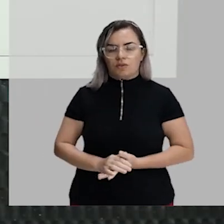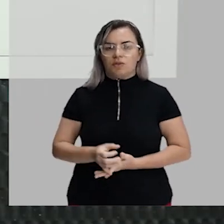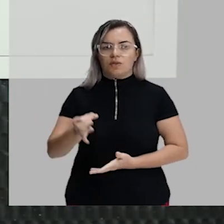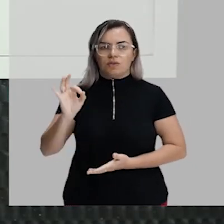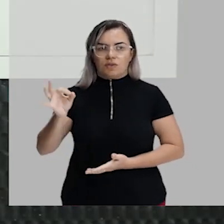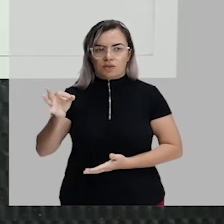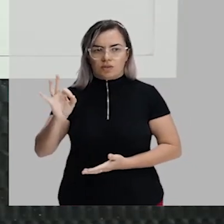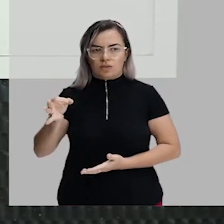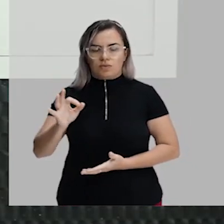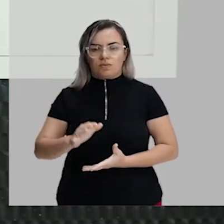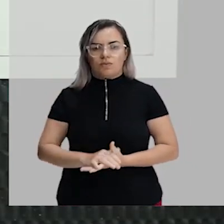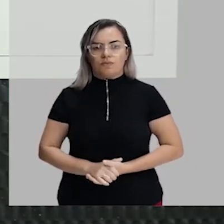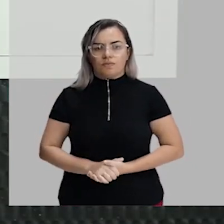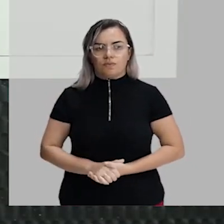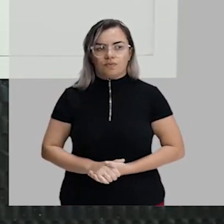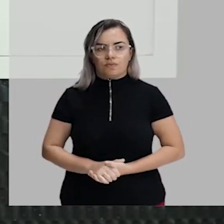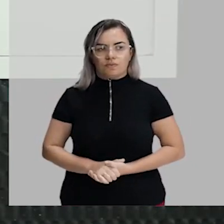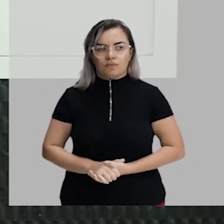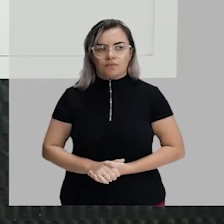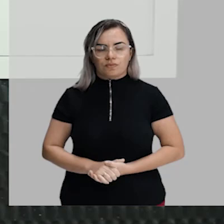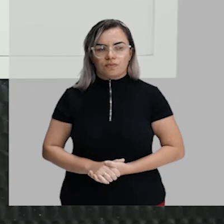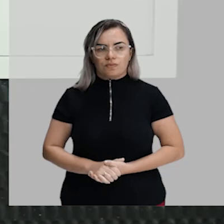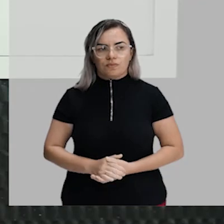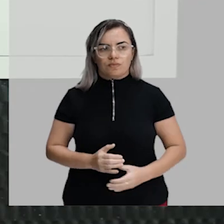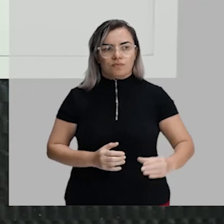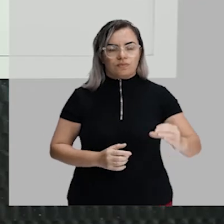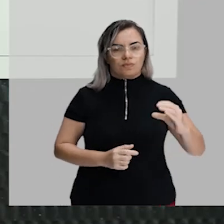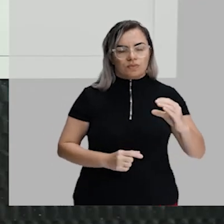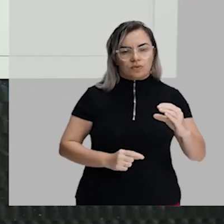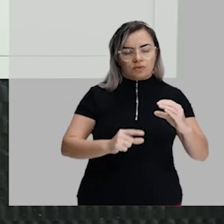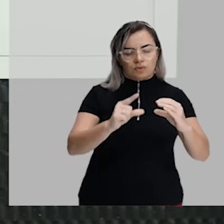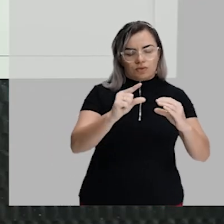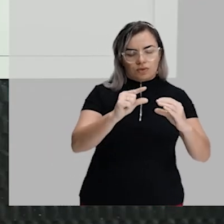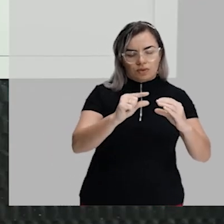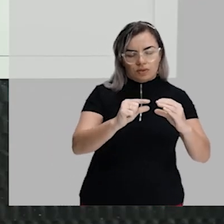vai sobrar nada, né? Vai dar exato. Então, o nosso